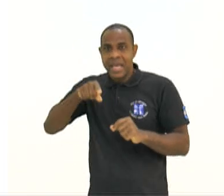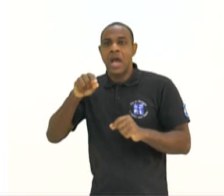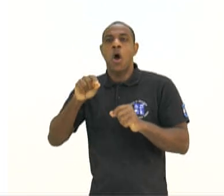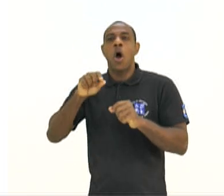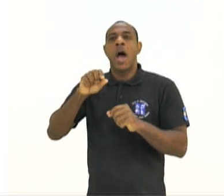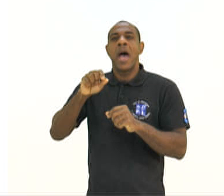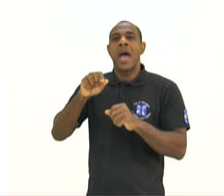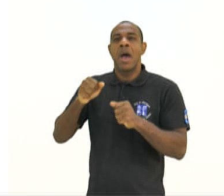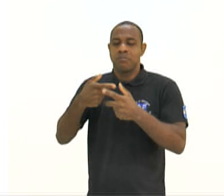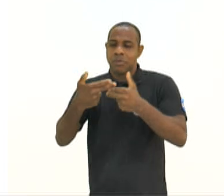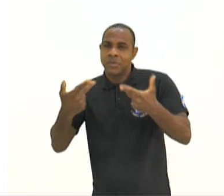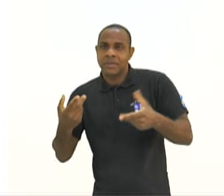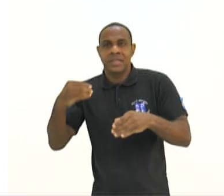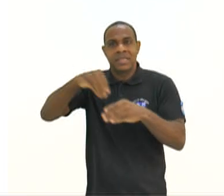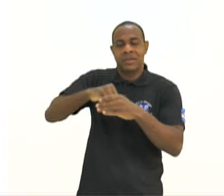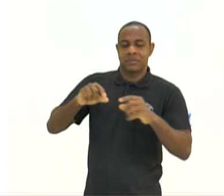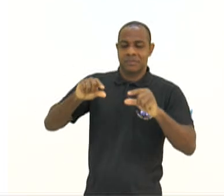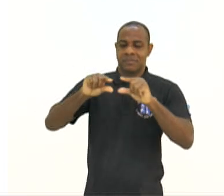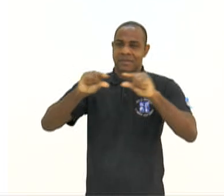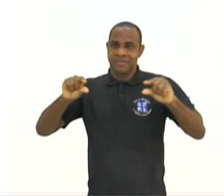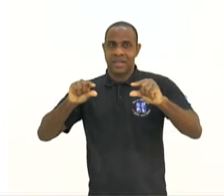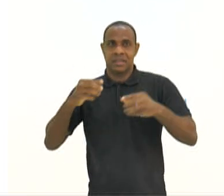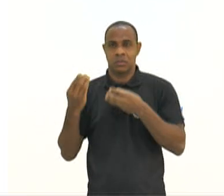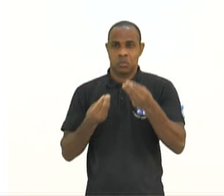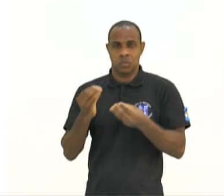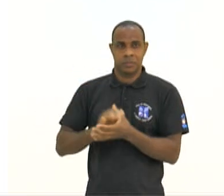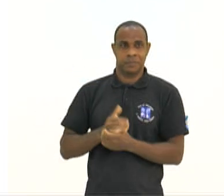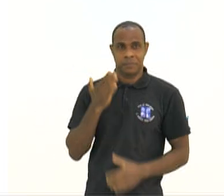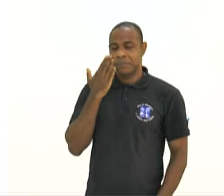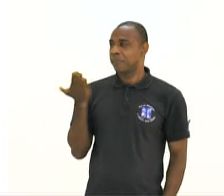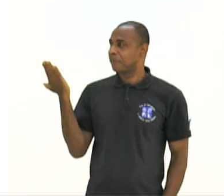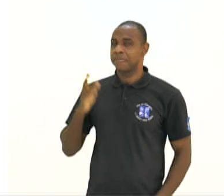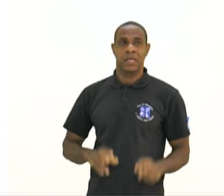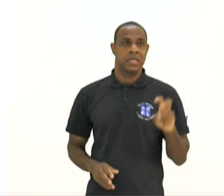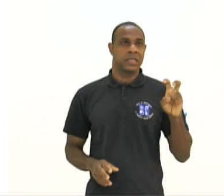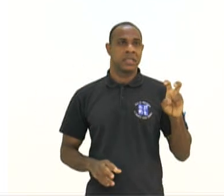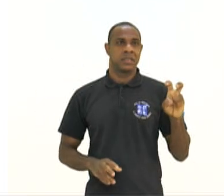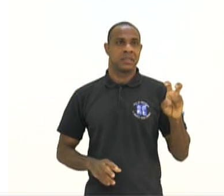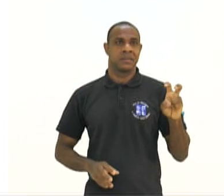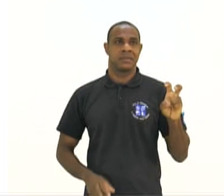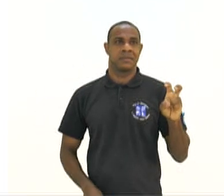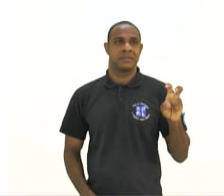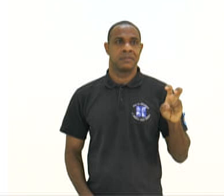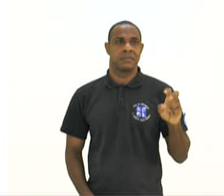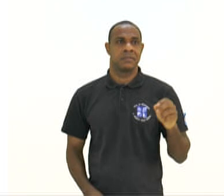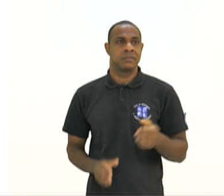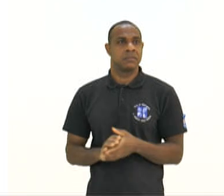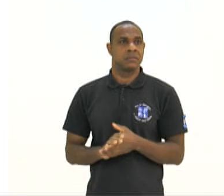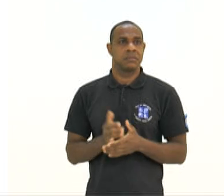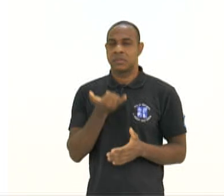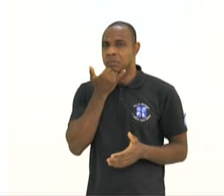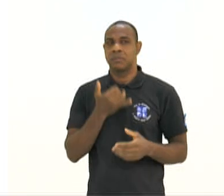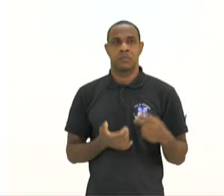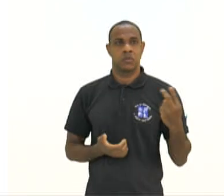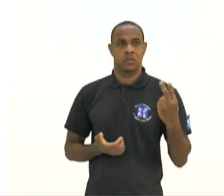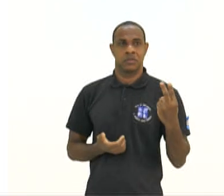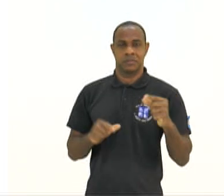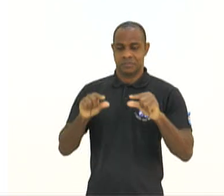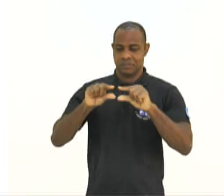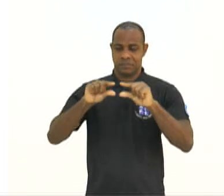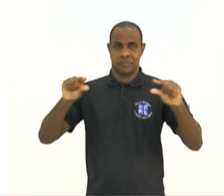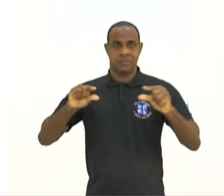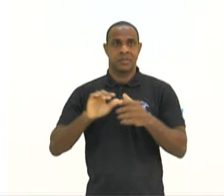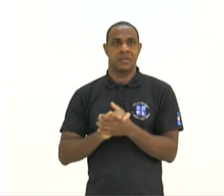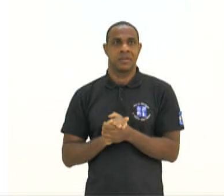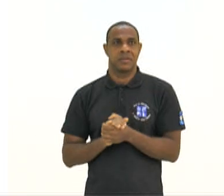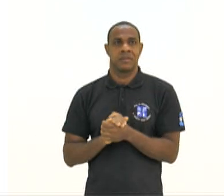sujeito, nós não podemos fazer a omissão. The text. Are video games good for mind? No texto,